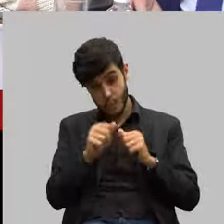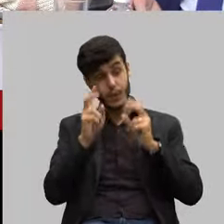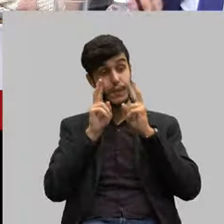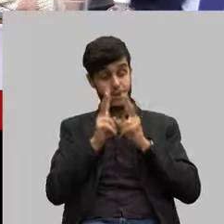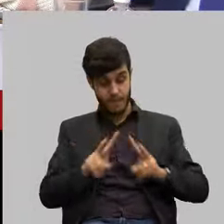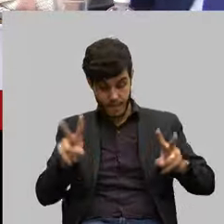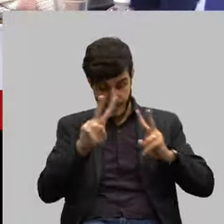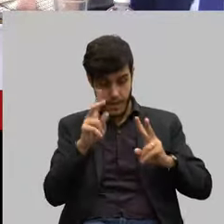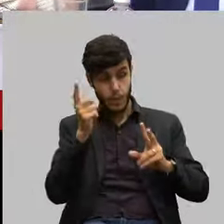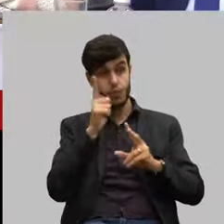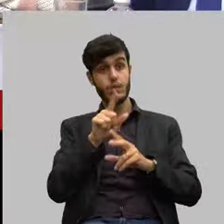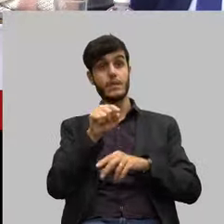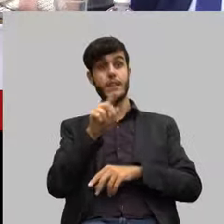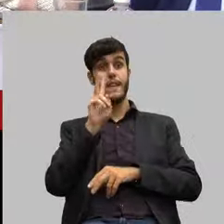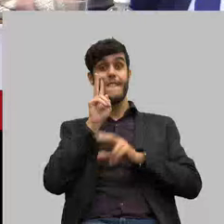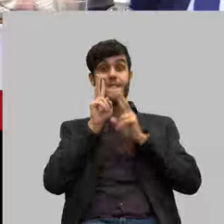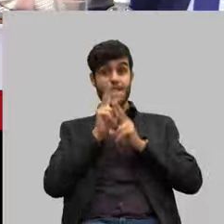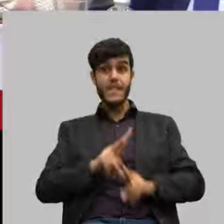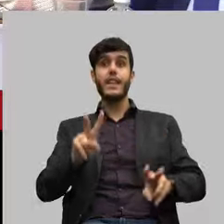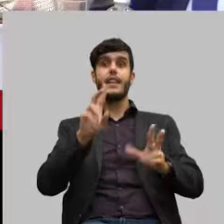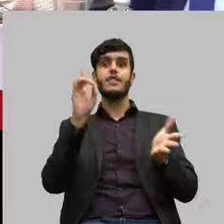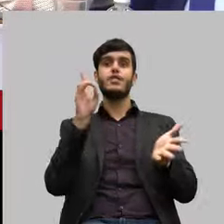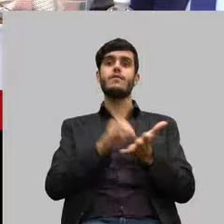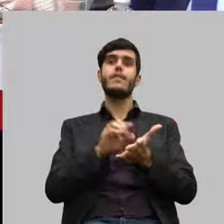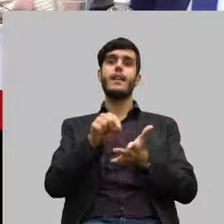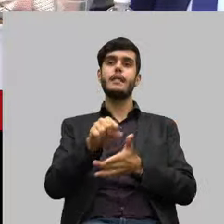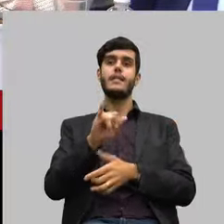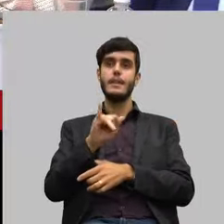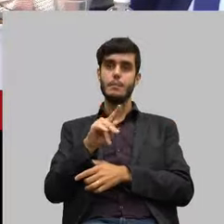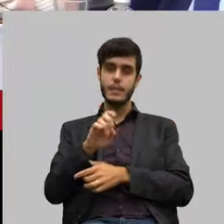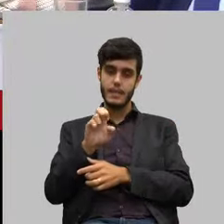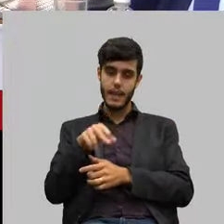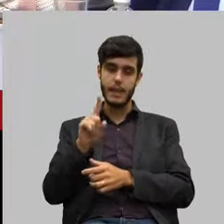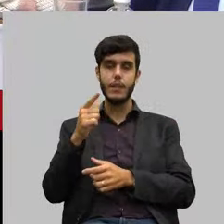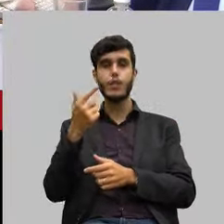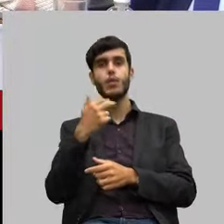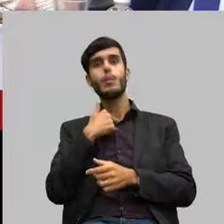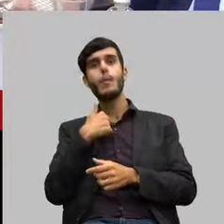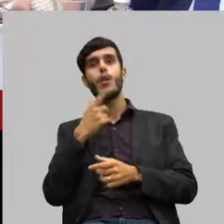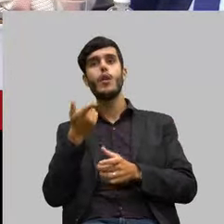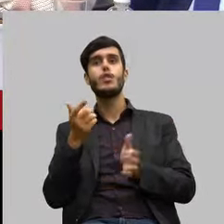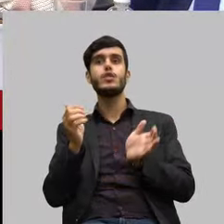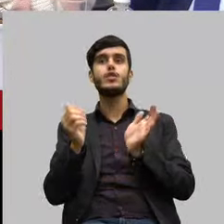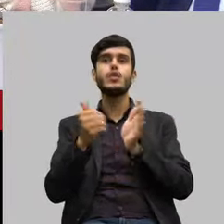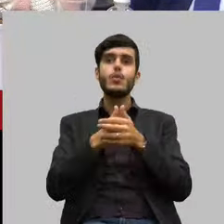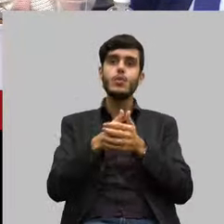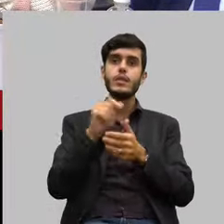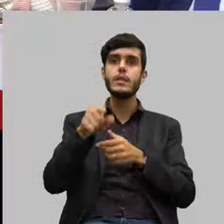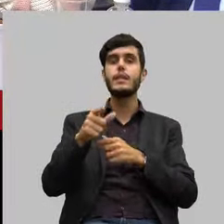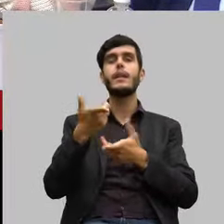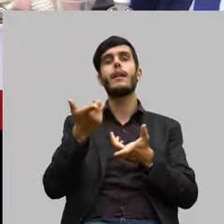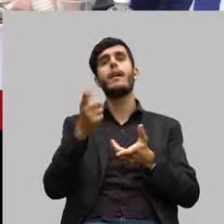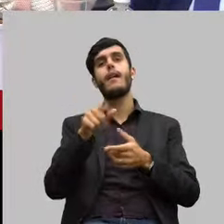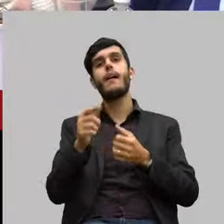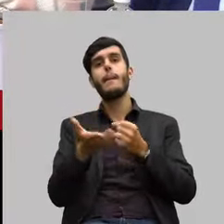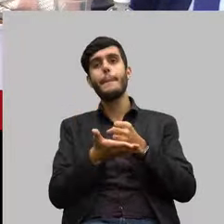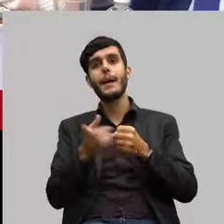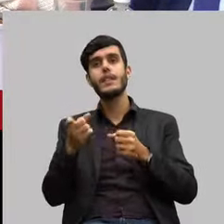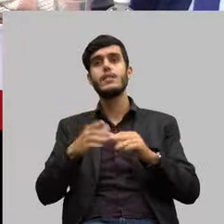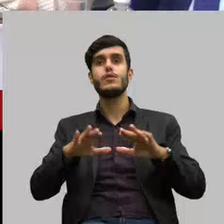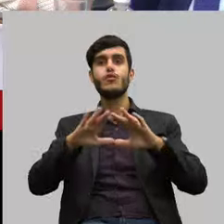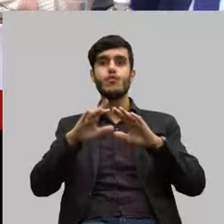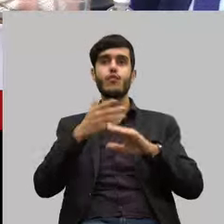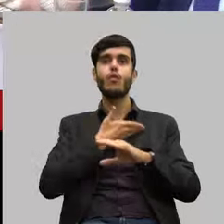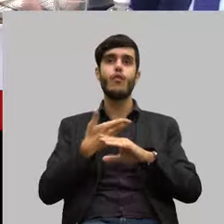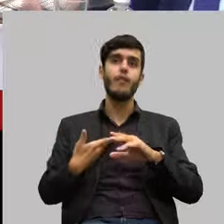acesso a discussão do ipseng não pode ser uma queda de braço entre oposição e base de governo dentro da Assembleia porque oposição